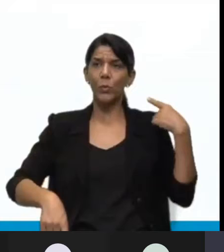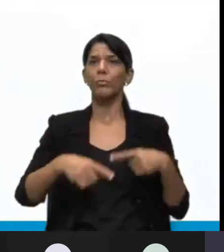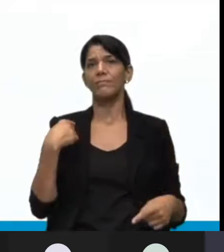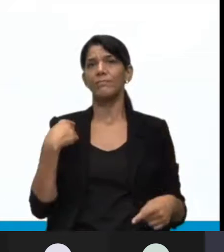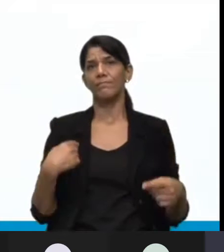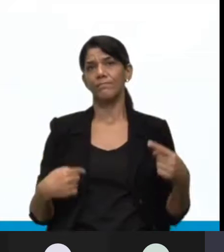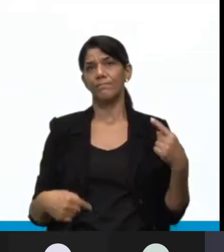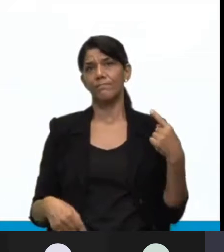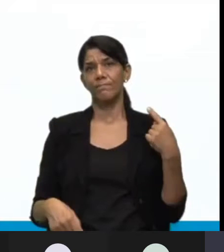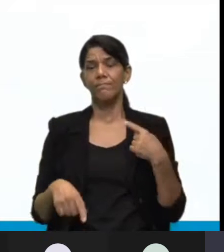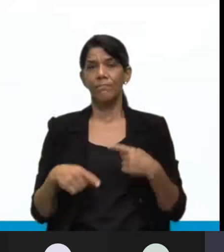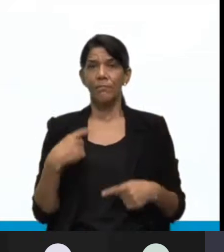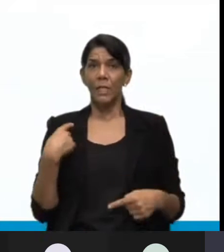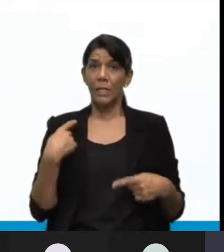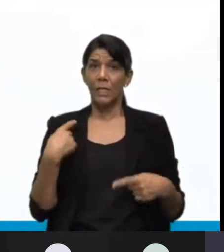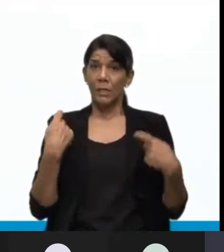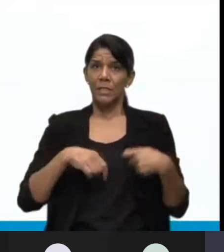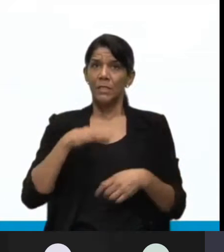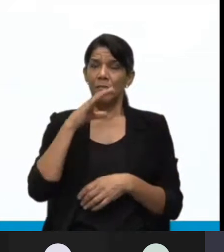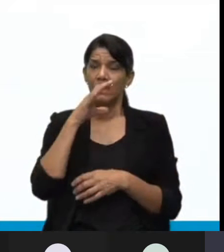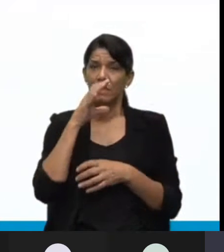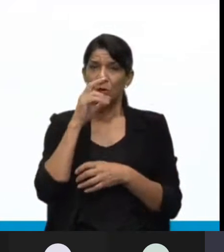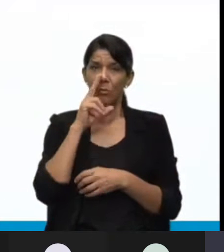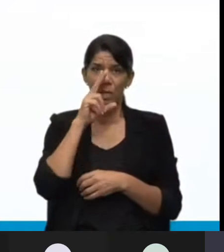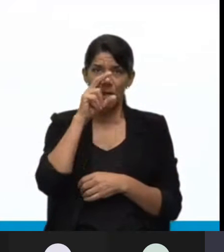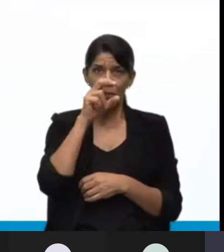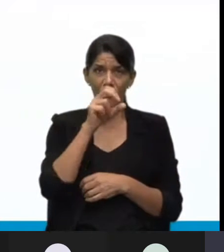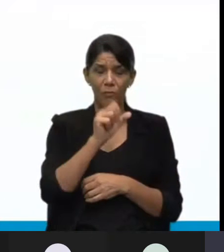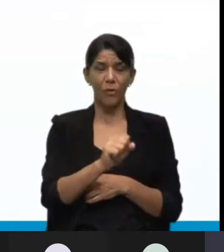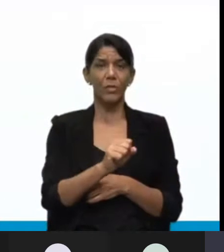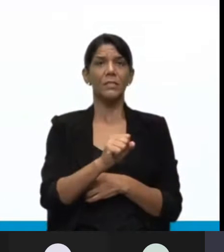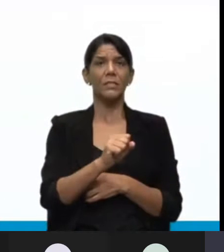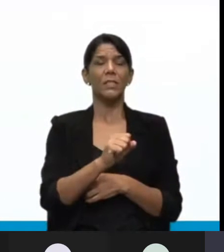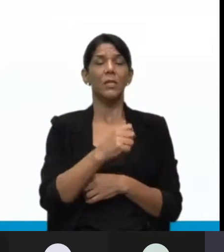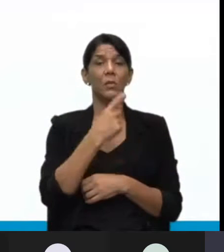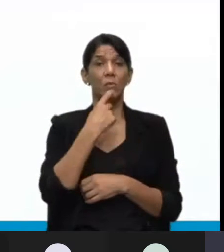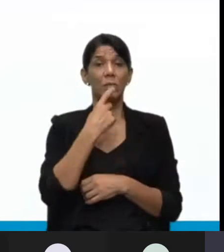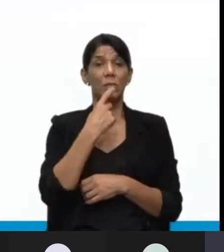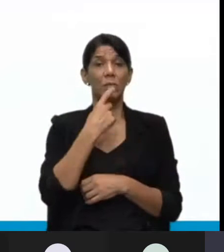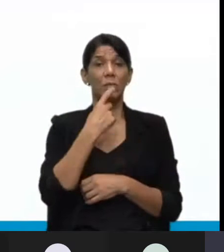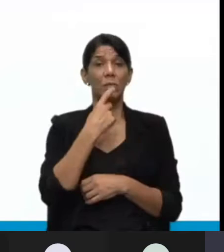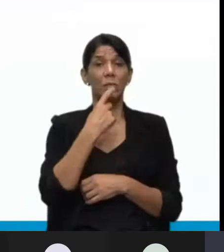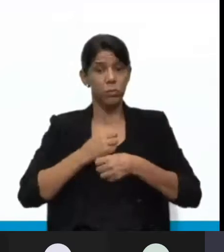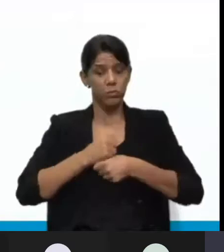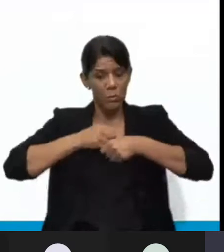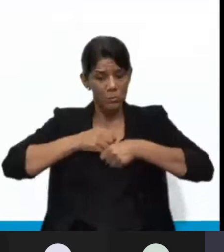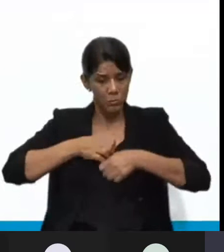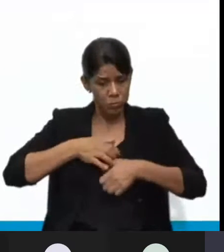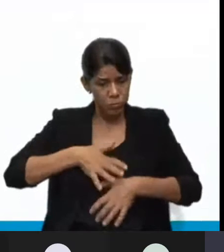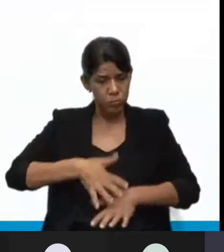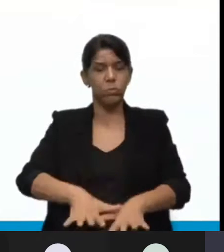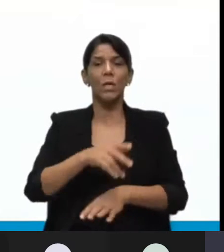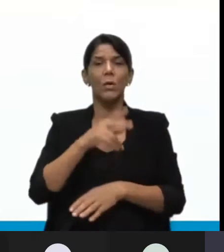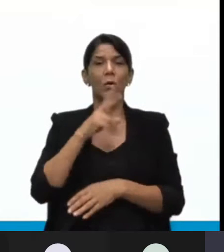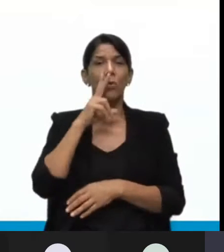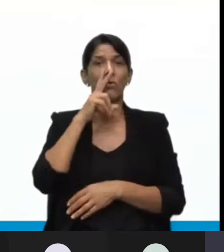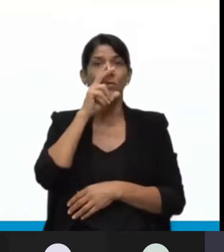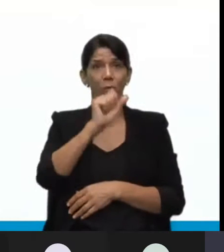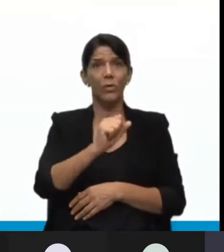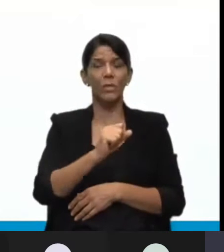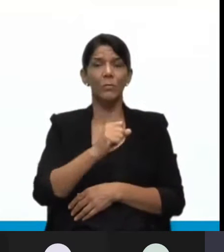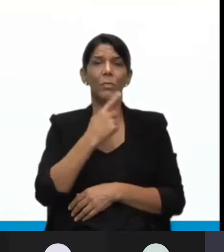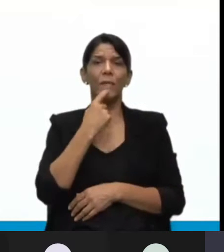organismo. Então, ele tem que exercer uma força muito maior, bombear esse sangue com muito mais força para que alcance todos os nossos tecidos. Então,